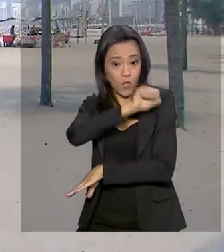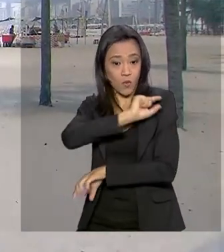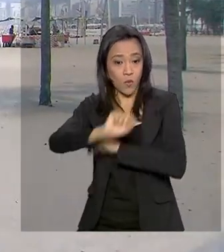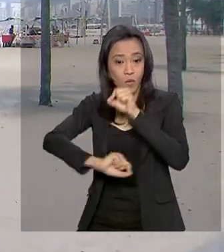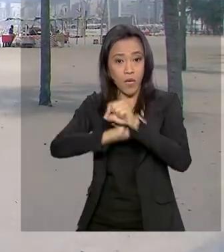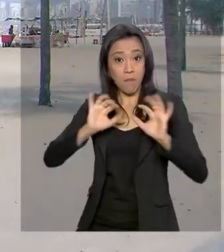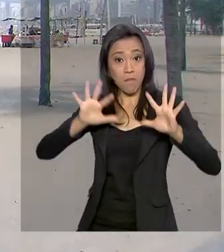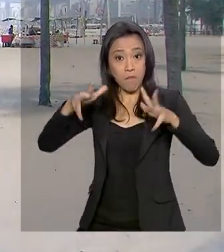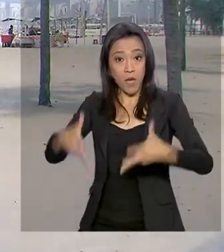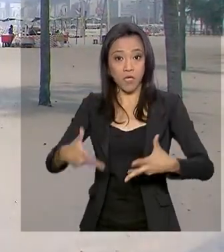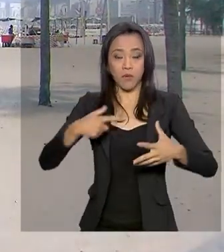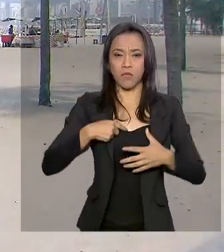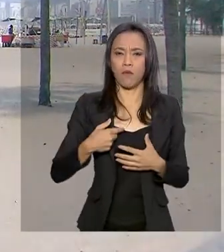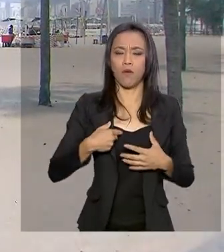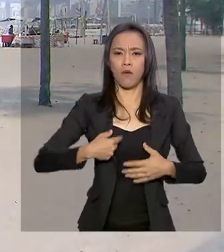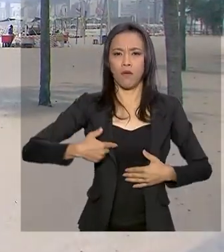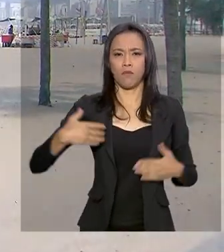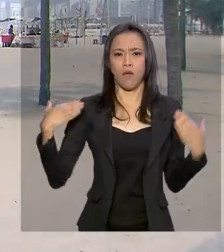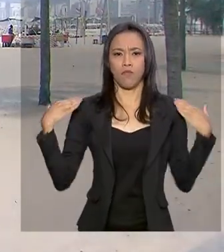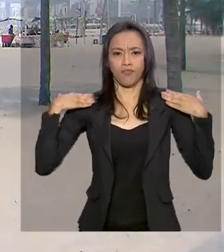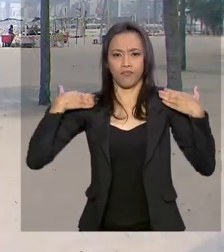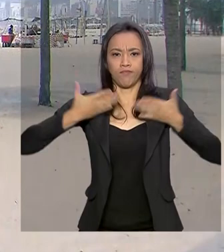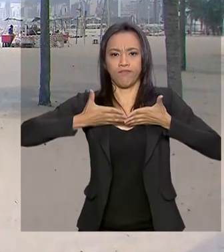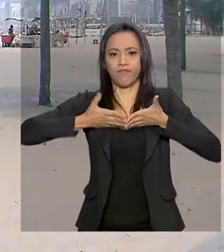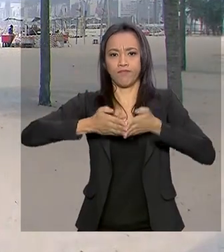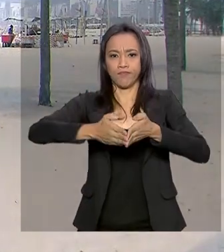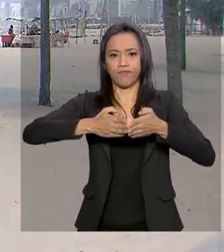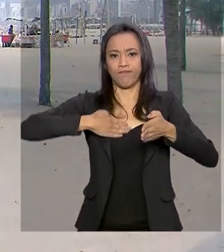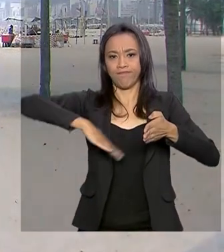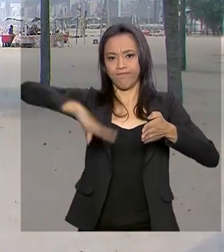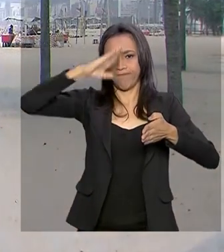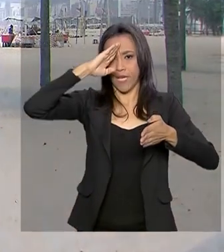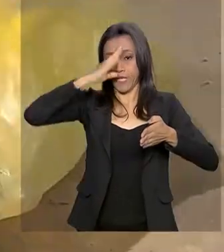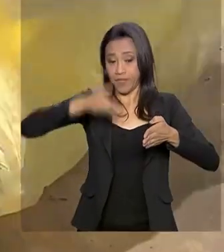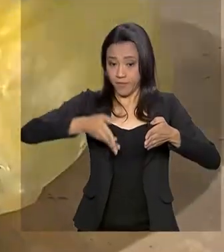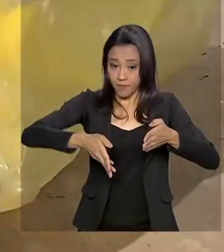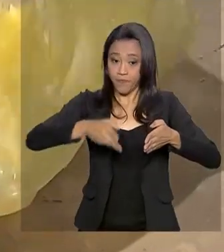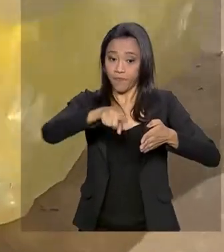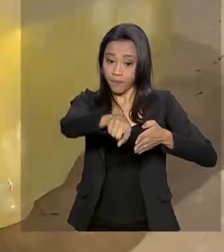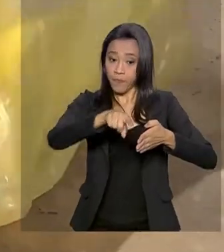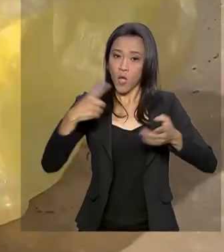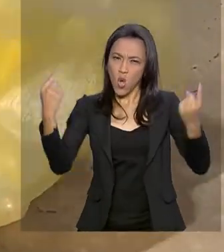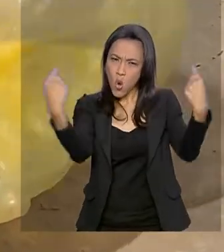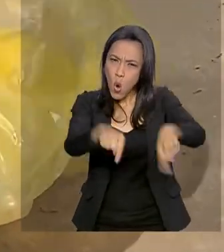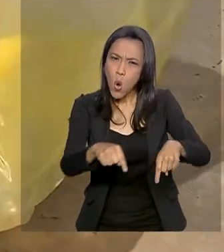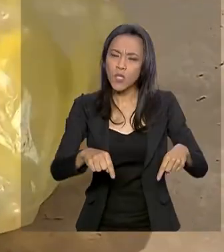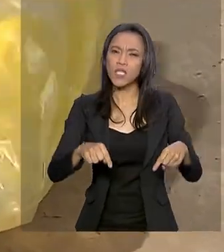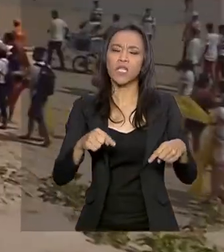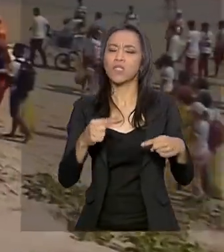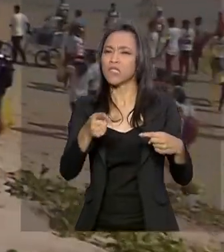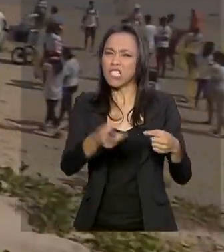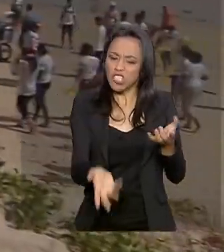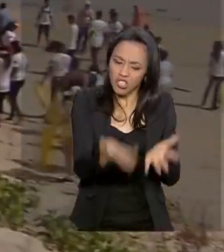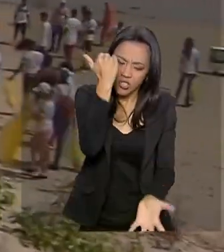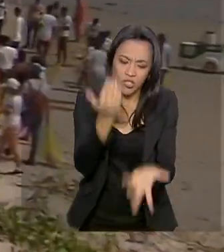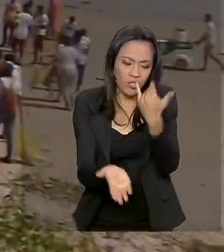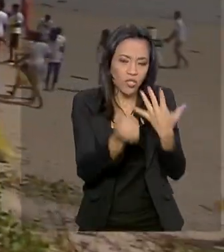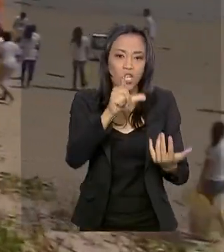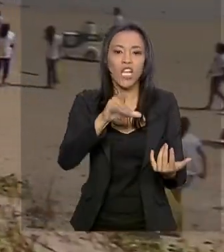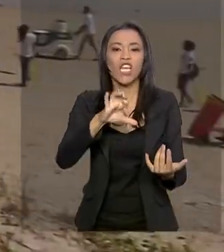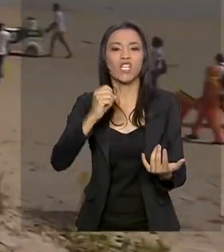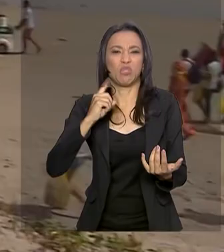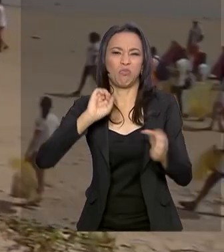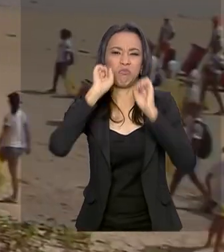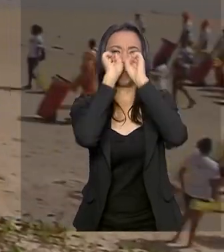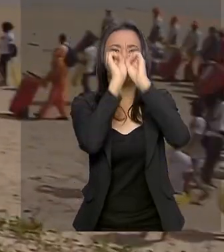da marinha será no museu naval né falando sobre um congresso sobre o combate ao lixo ao mar uma realização do ministério com